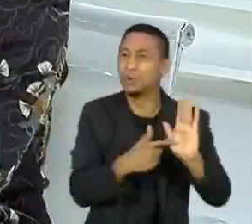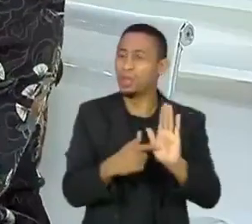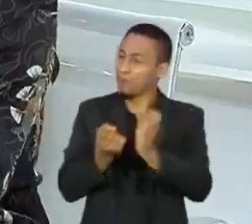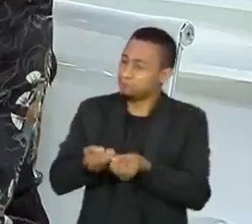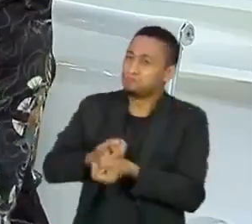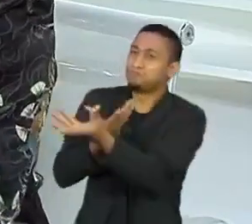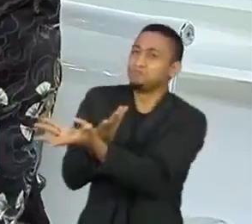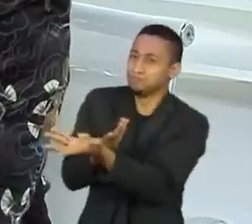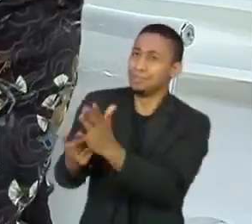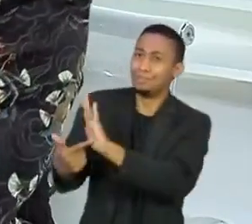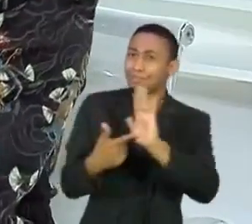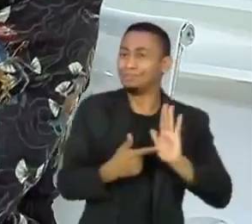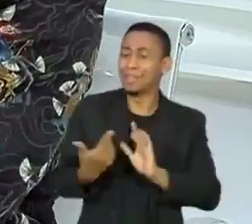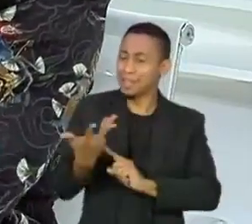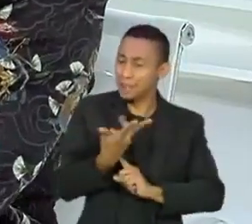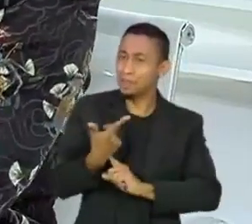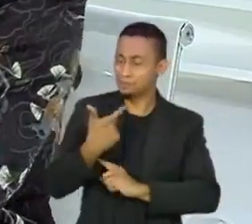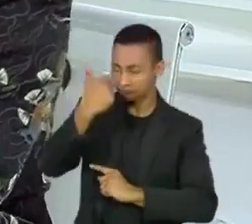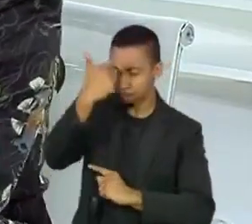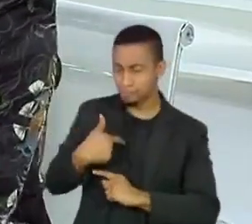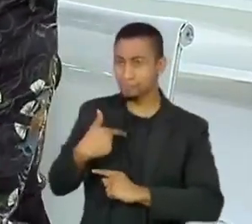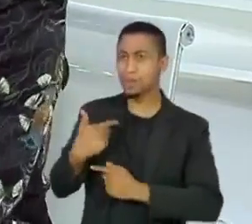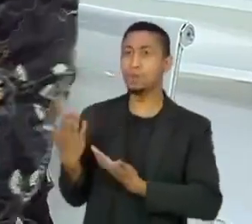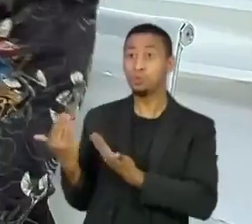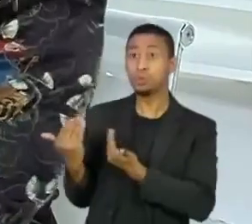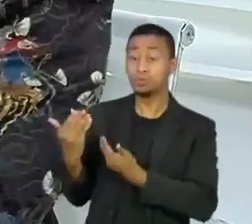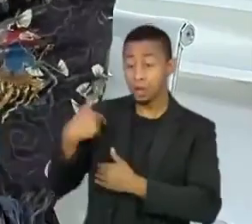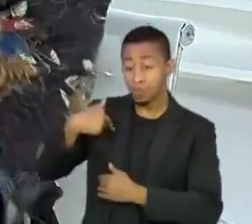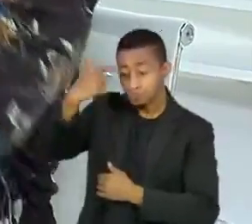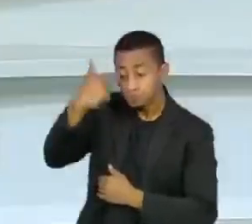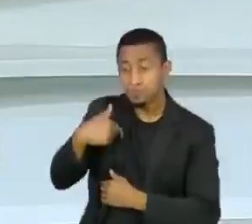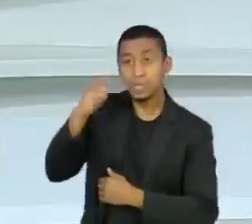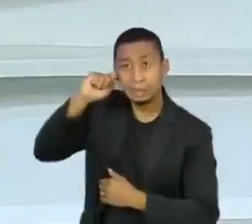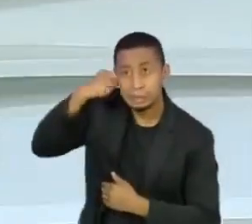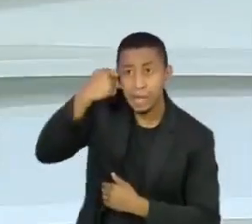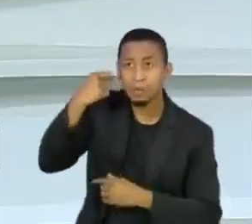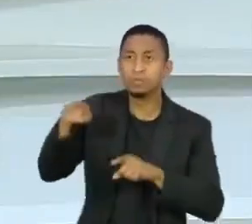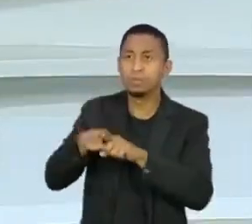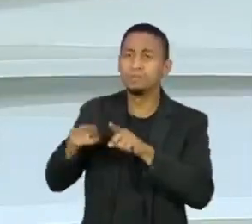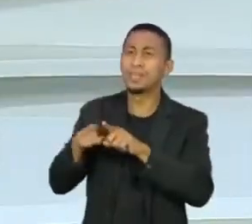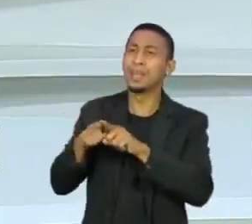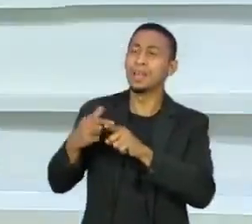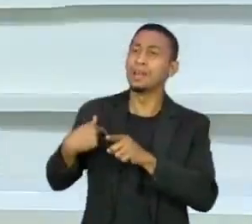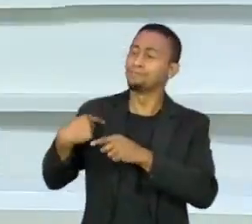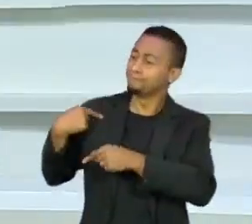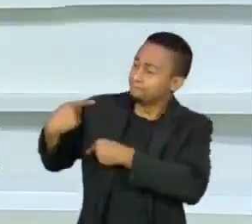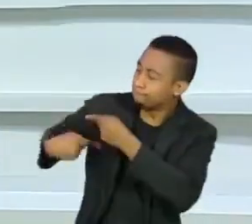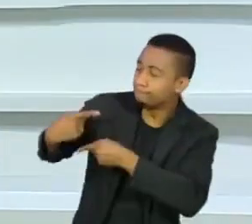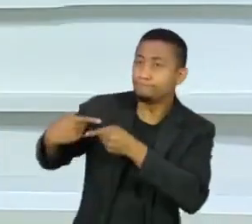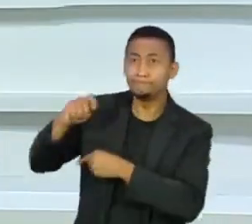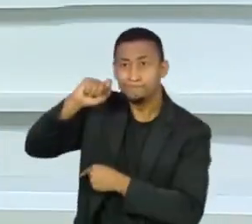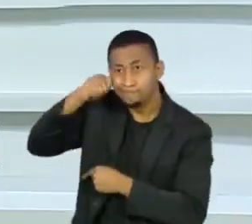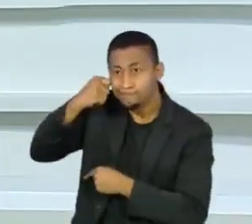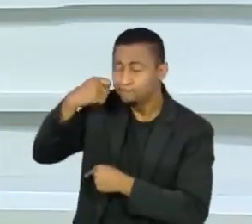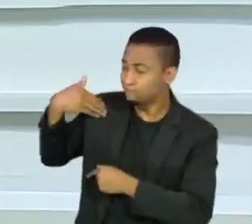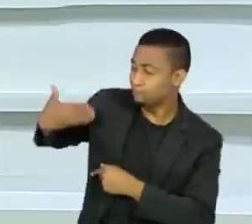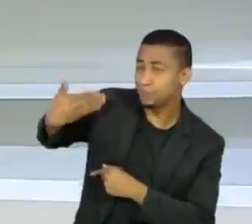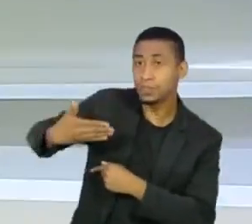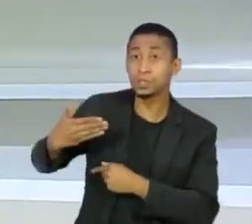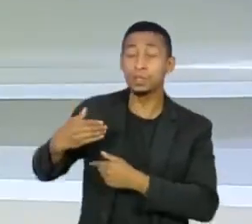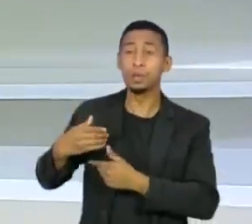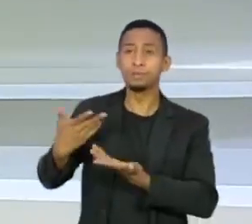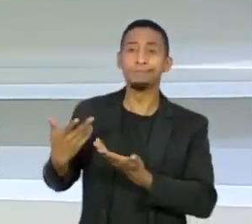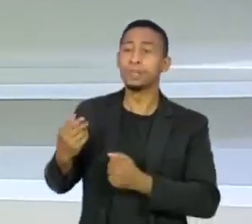enquanto pessoa enquanto adolescente negro enquanto afro-descendente enquanto os valores